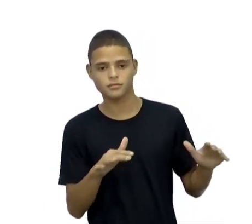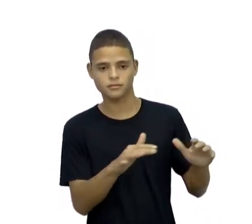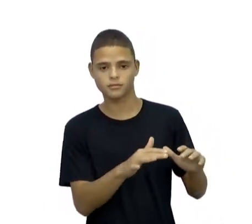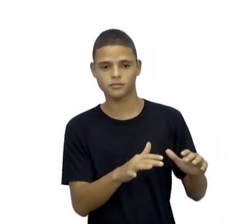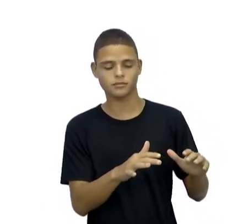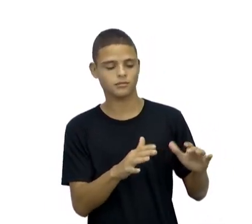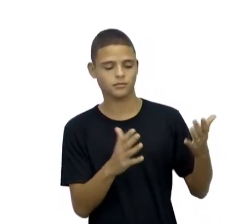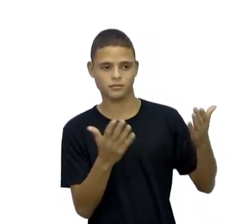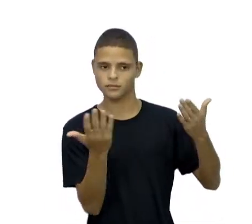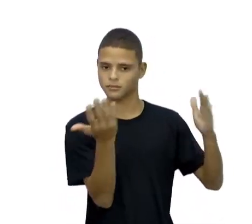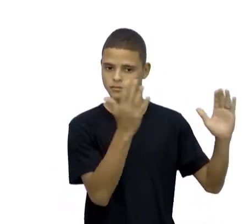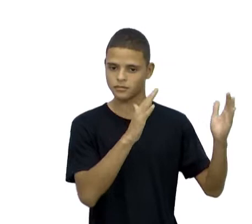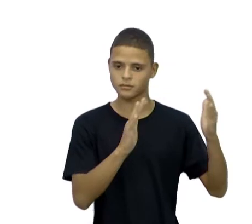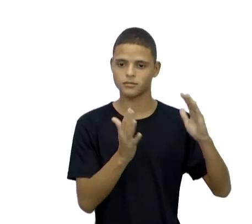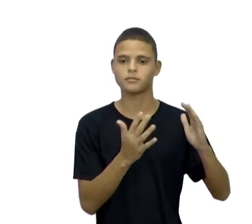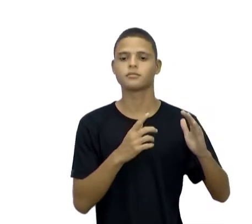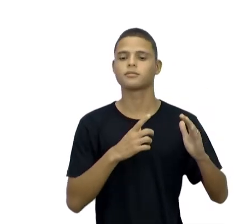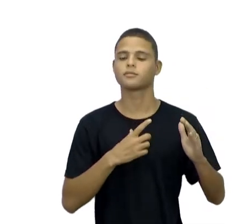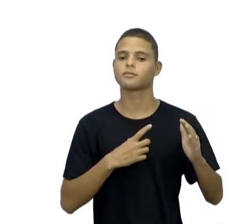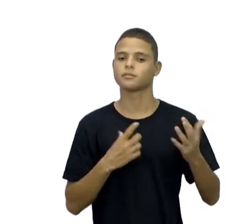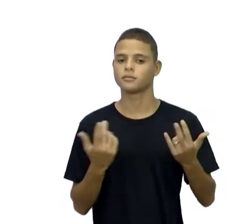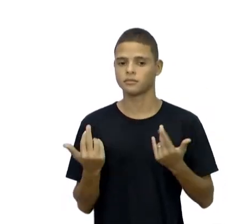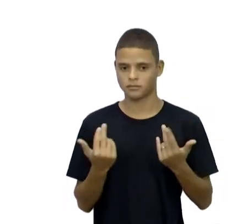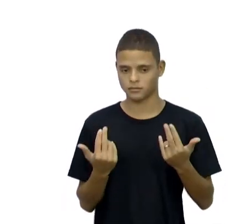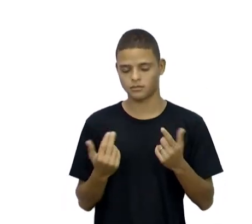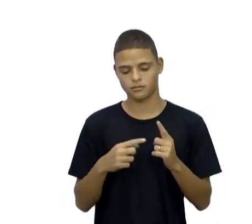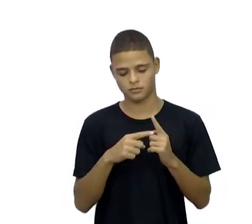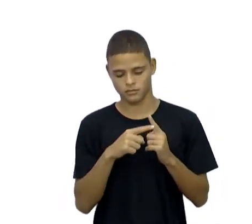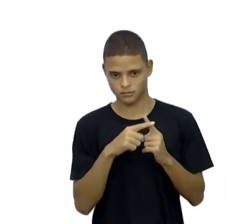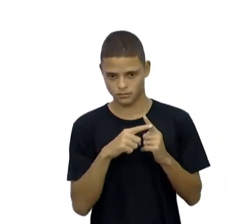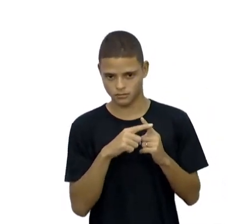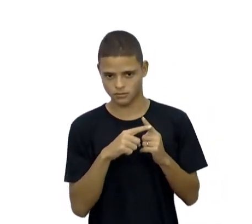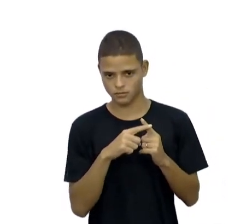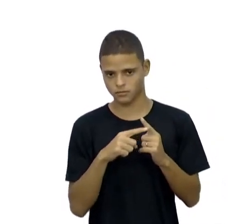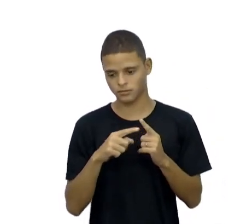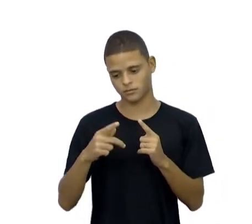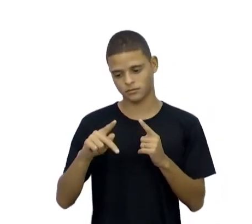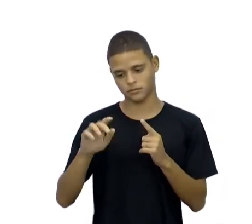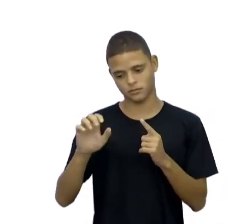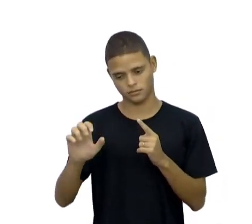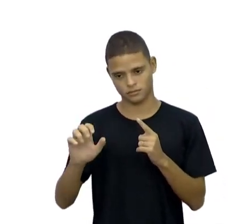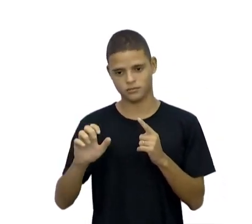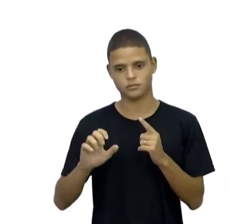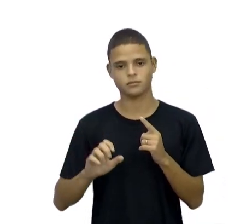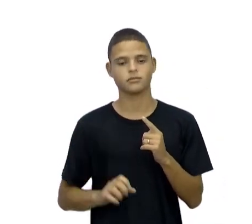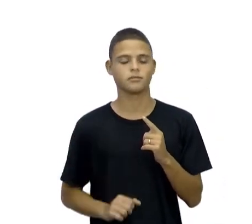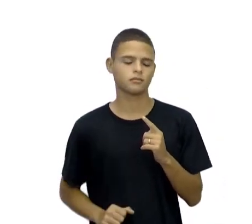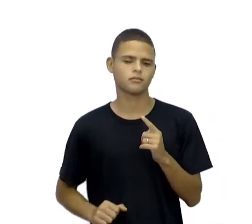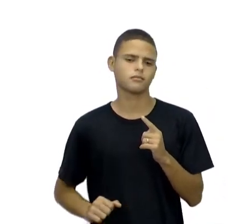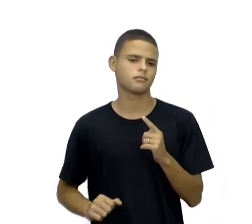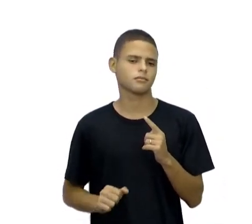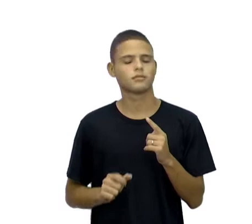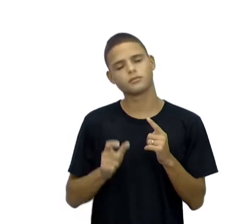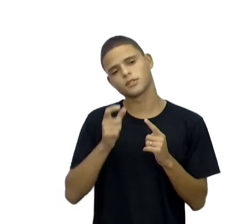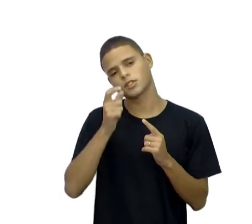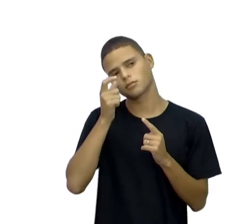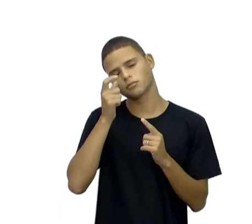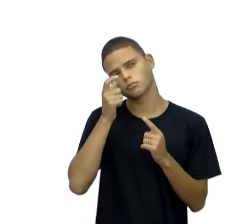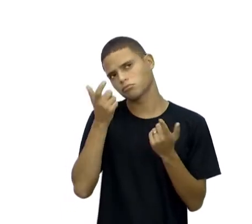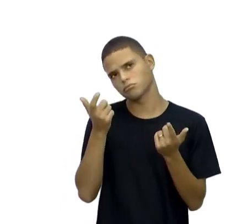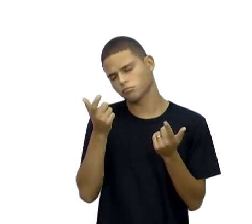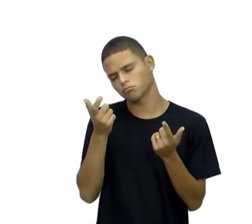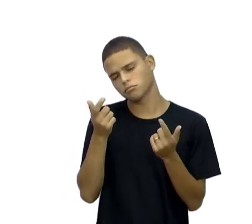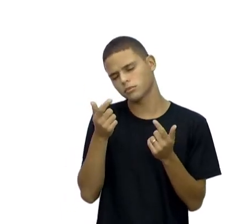na natureza, ele tem a mesma quantidade de cargas positivas, que são os prótons e os elétrons. Isso não é interessante para a